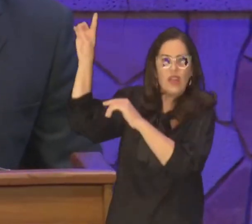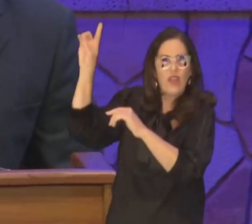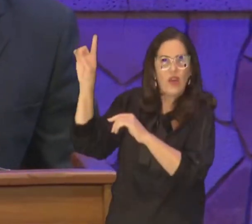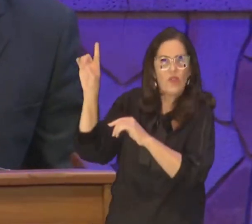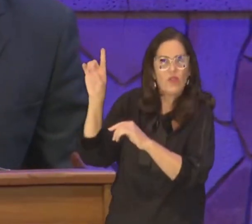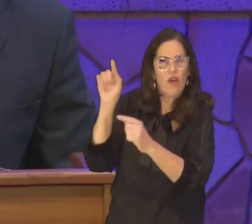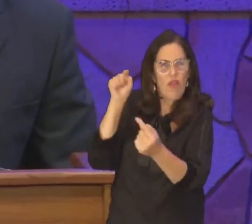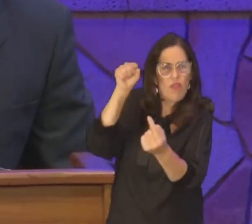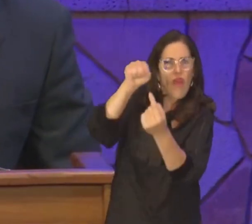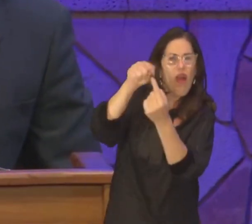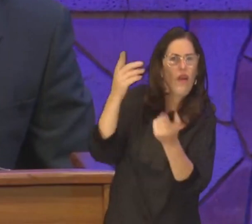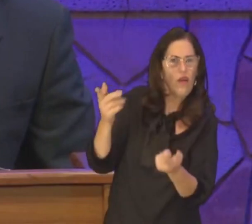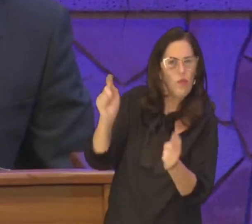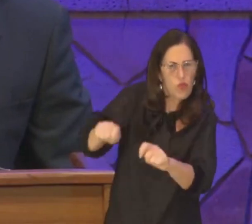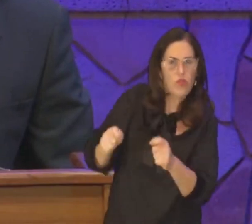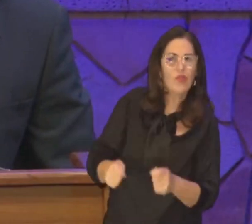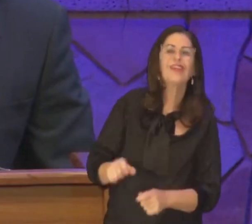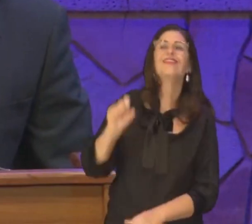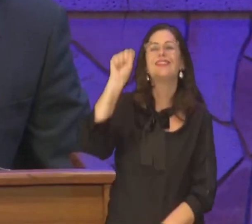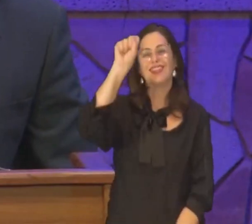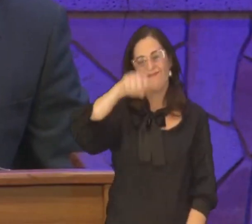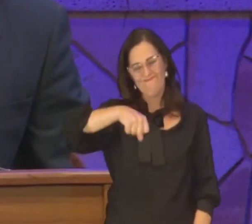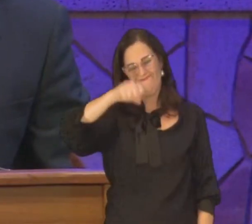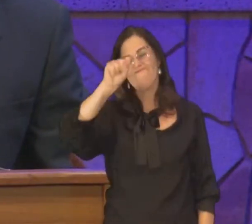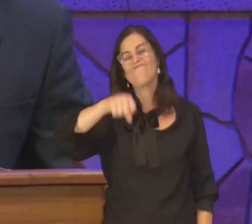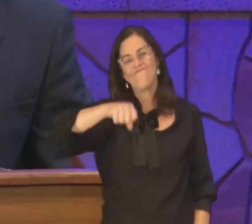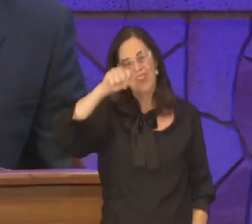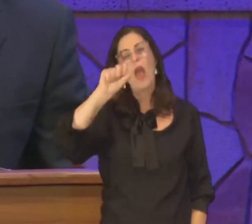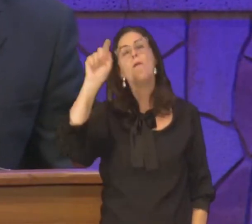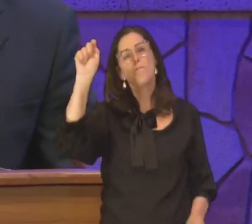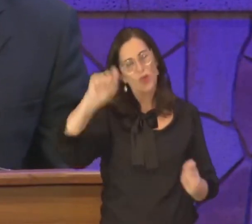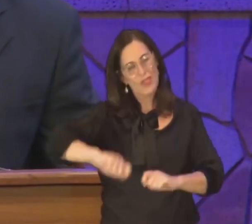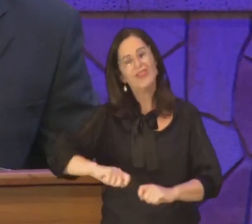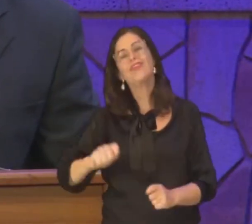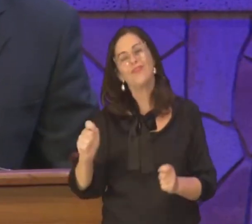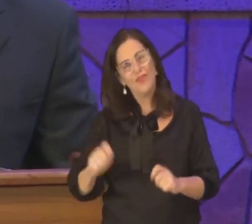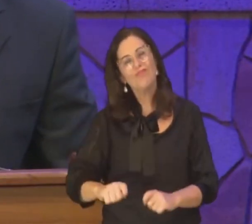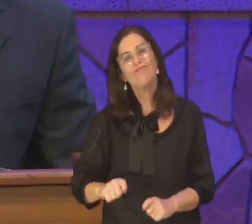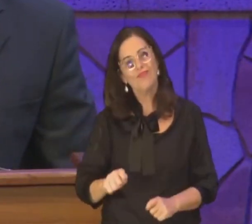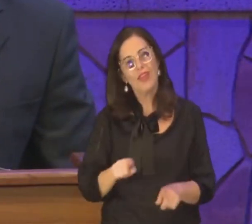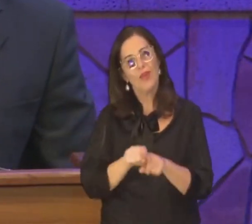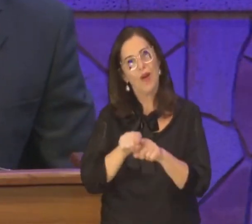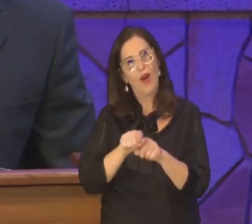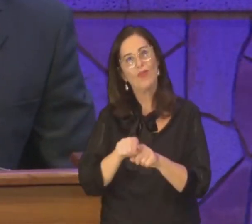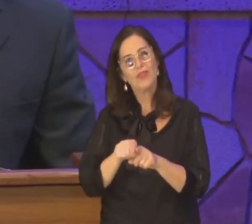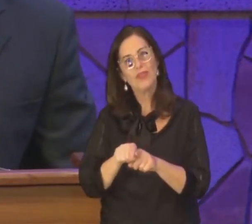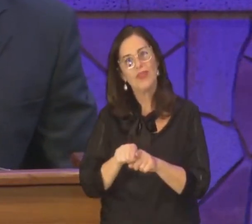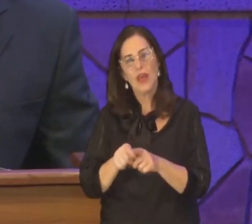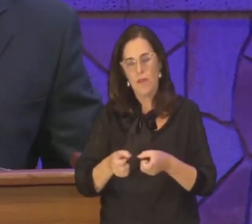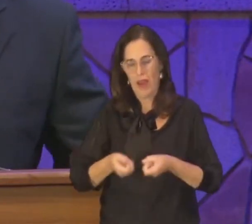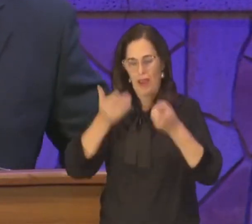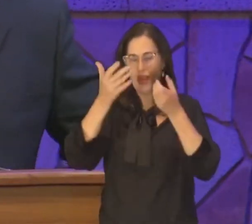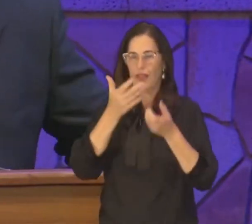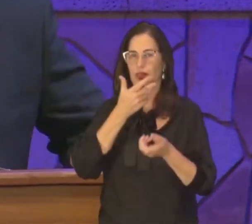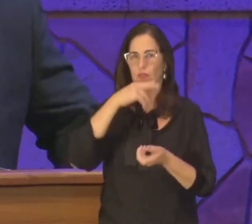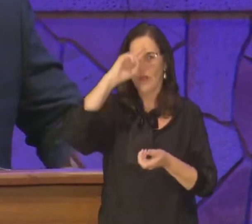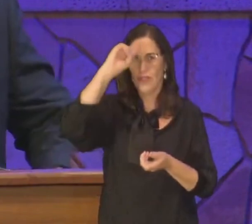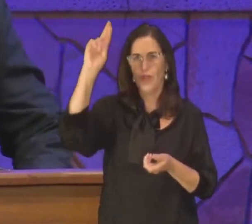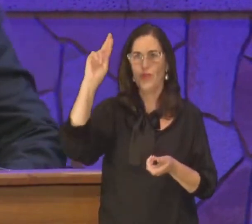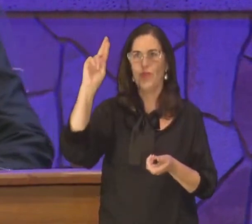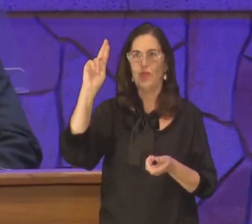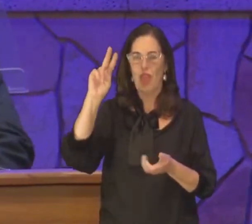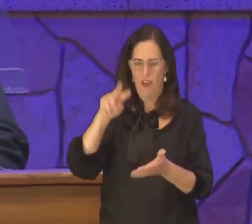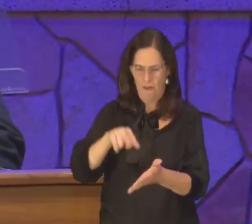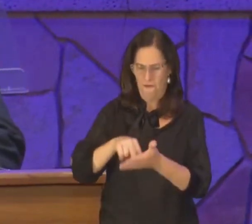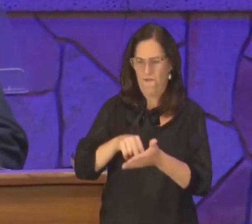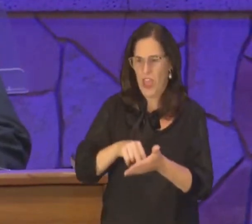sentido? Sim, é possível, meus irmãos. Pela graça do Senhor, mantendo